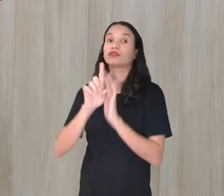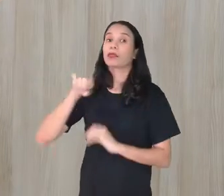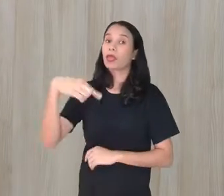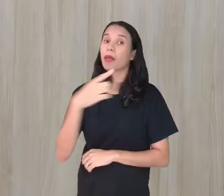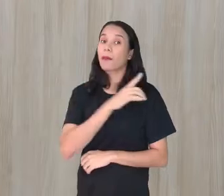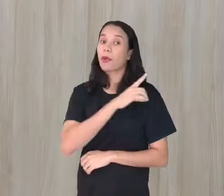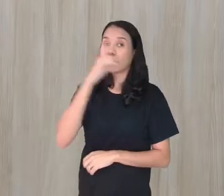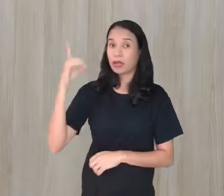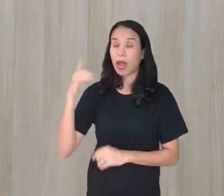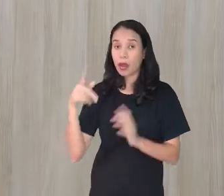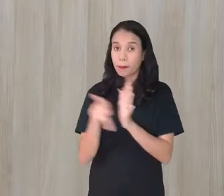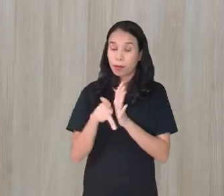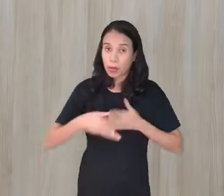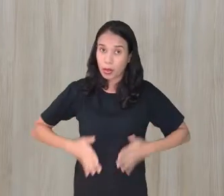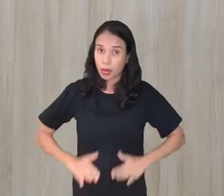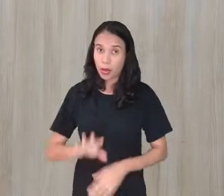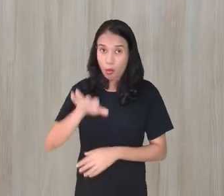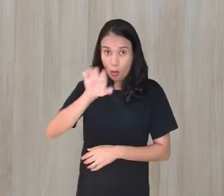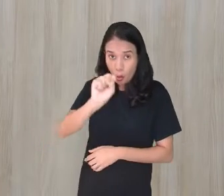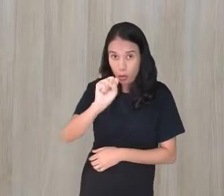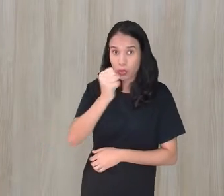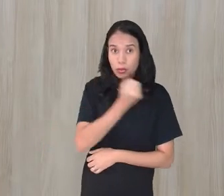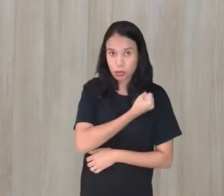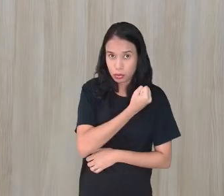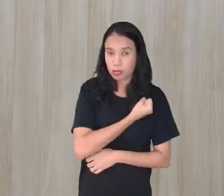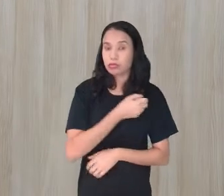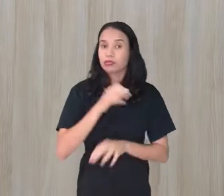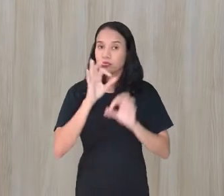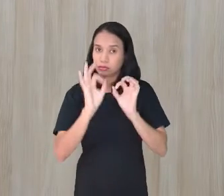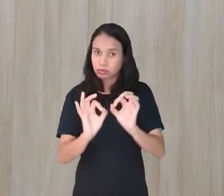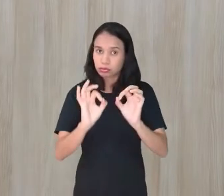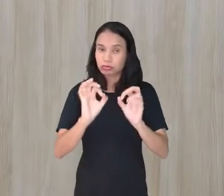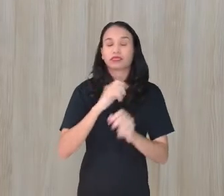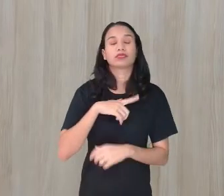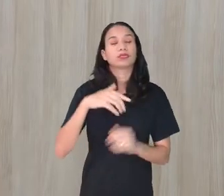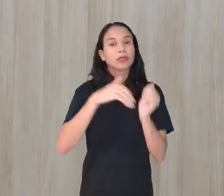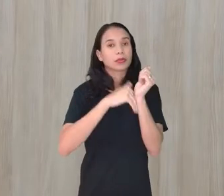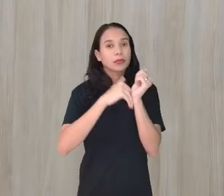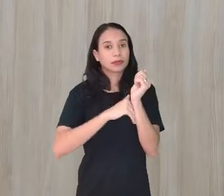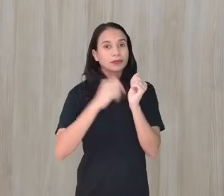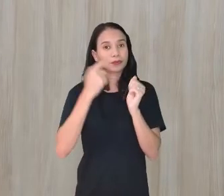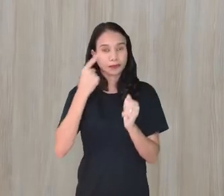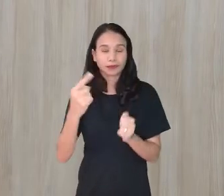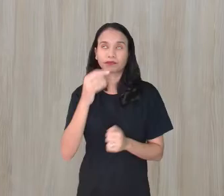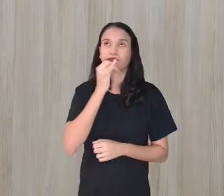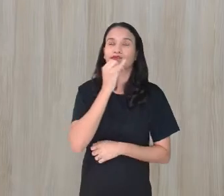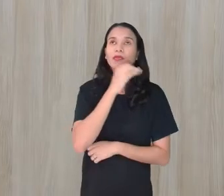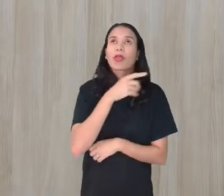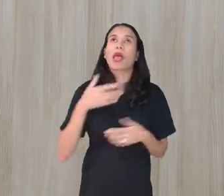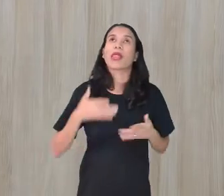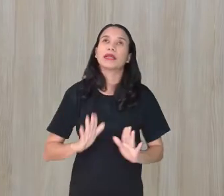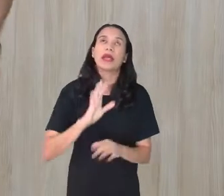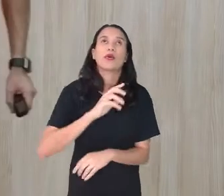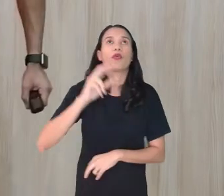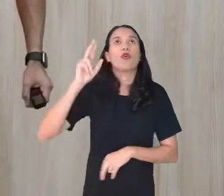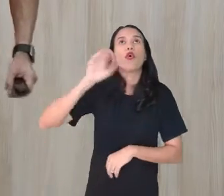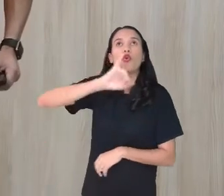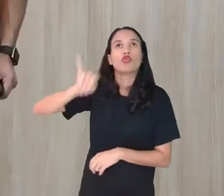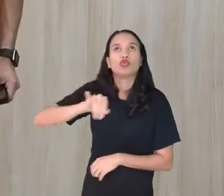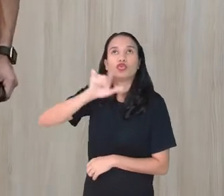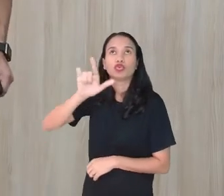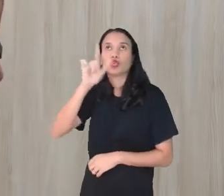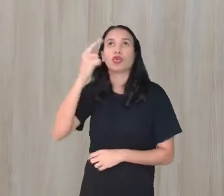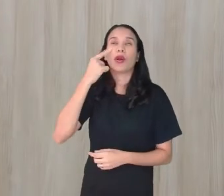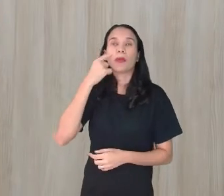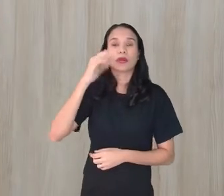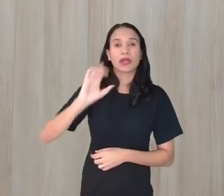e os 8 dígitos do dia do seu nascimento como a senha, tá? Então, se você nasceu aí em julho, você vai colocar